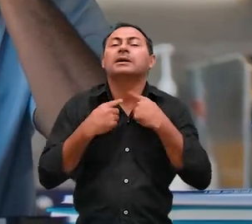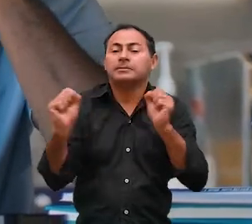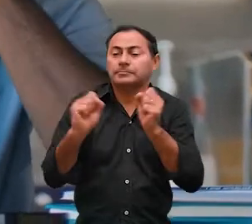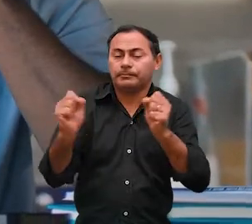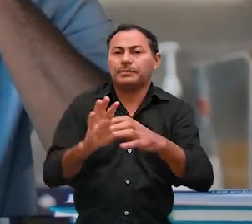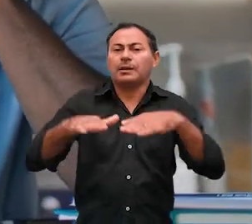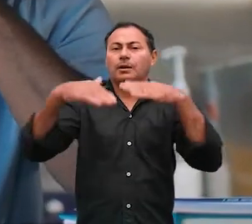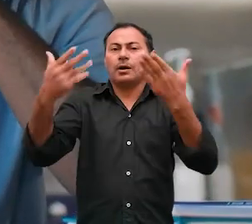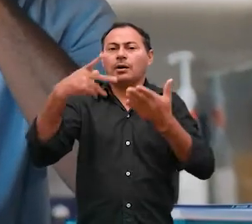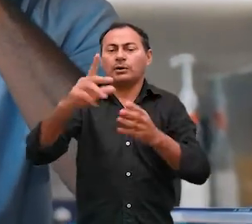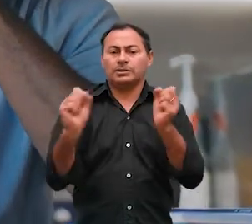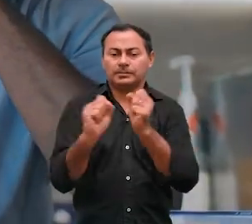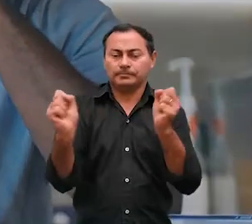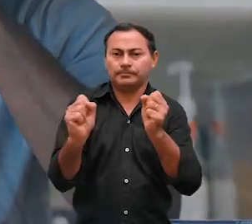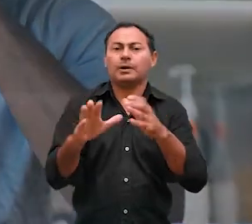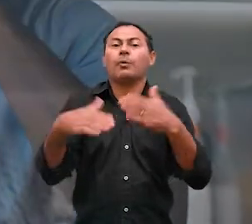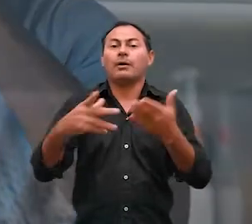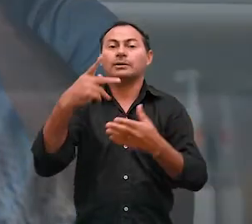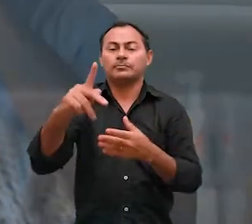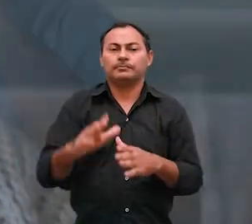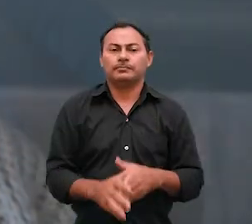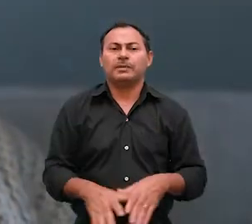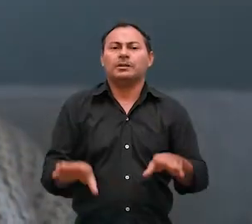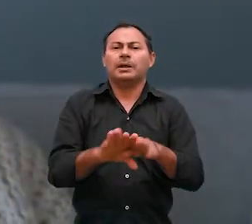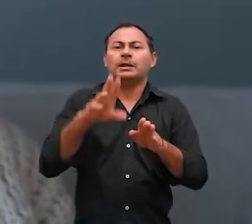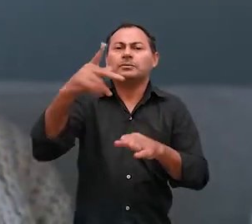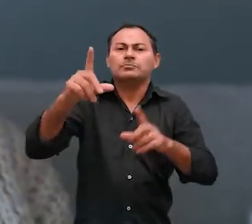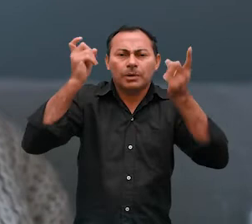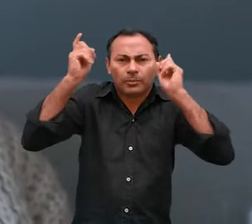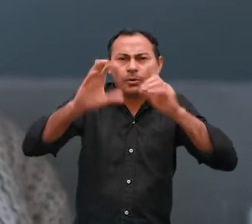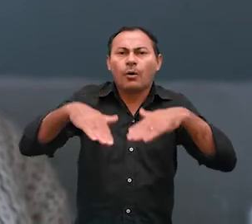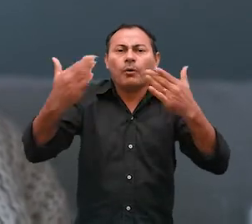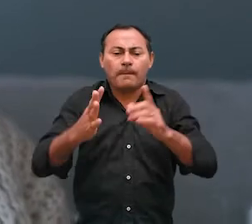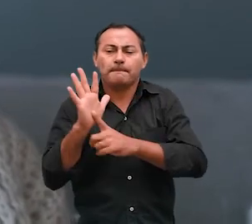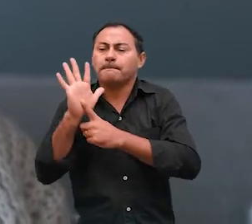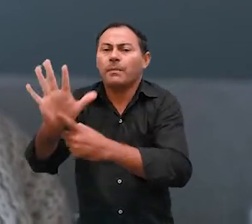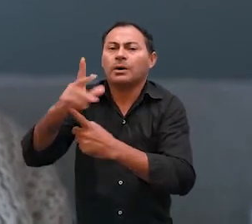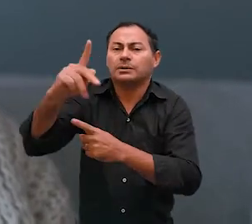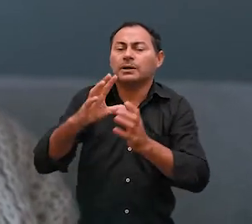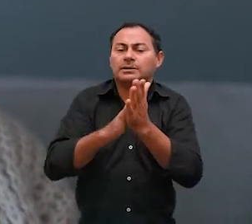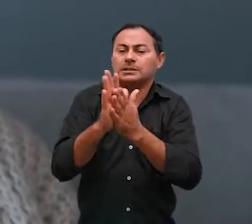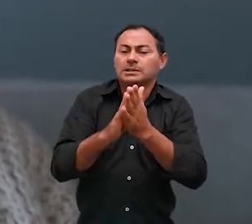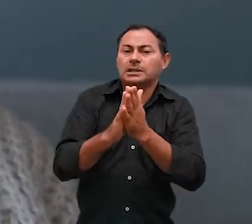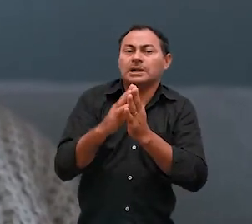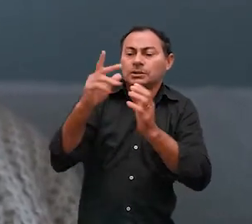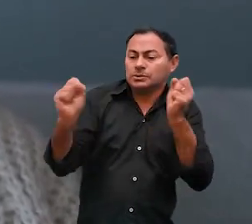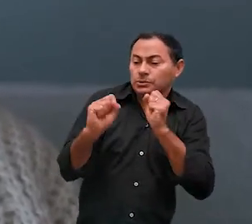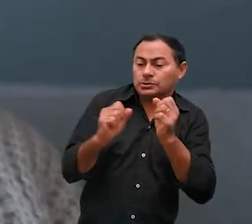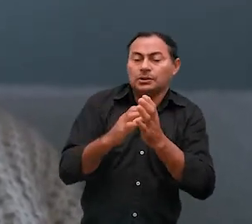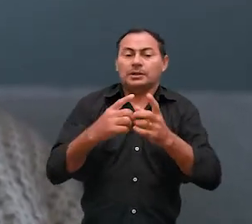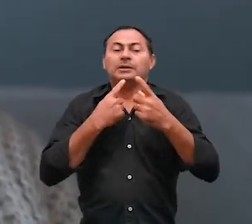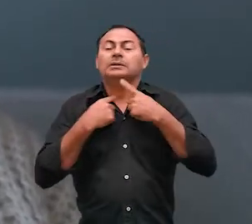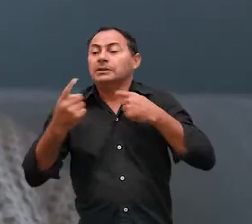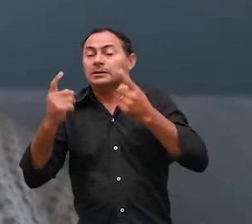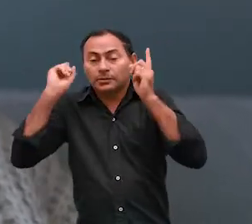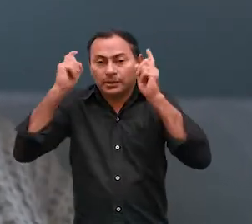sociedades Quais são as suas ansiedades quais são as suas preocupações mostre-me Quais são as suas sociedades e eu lhe